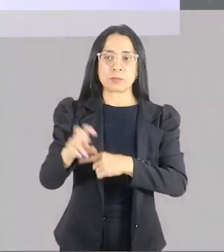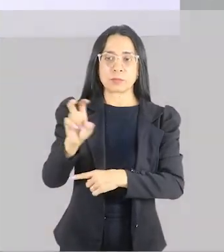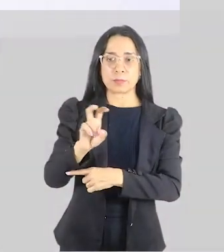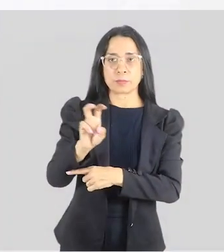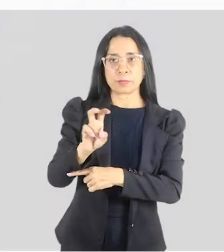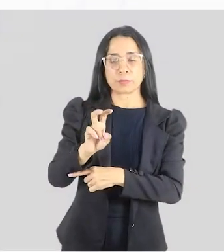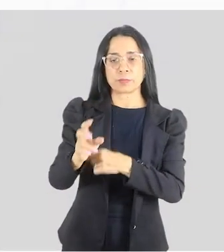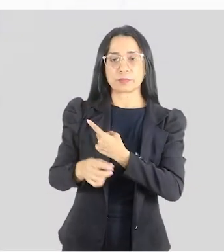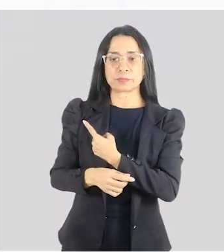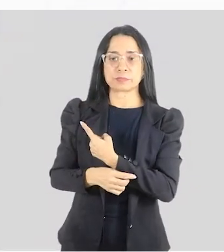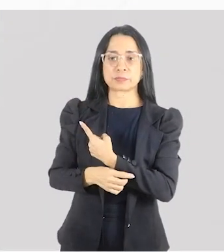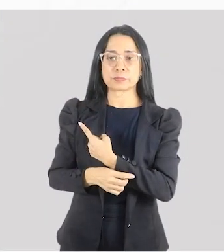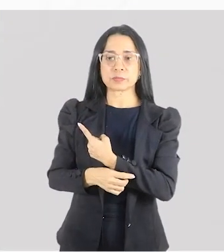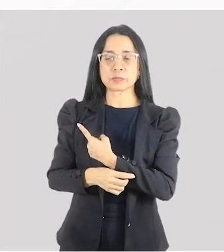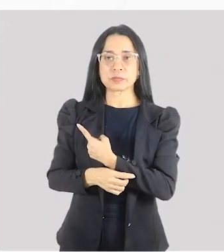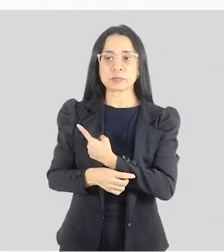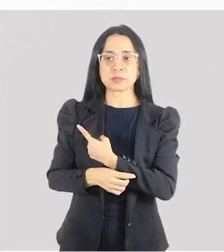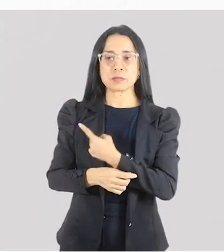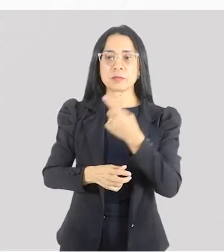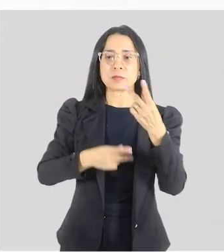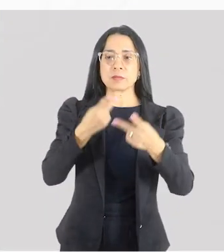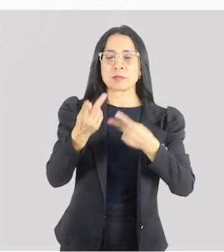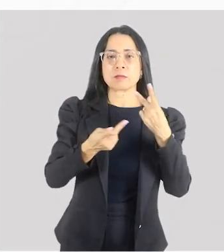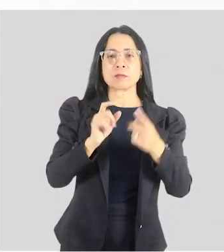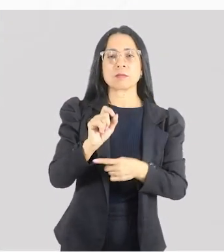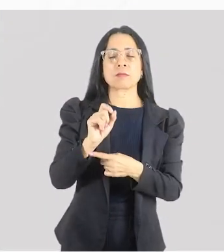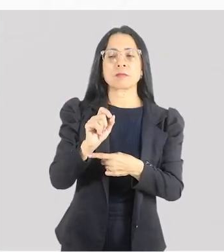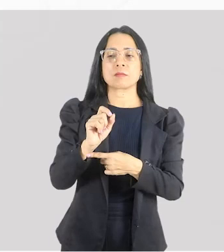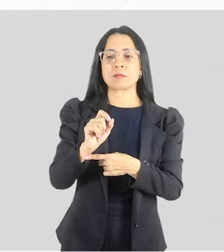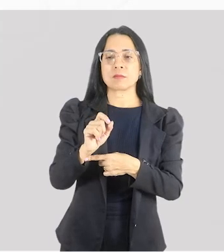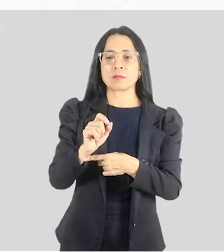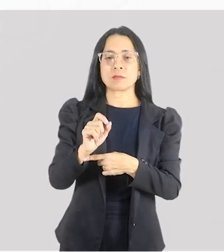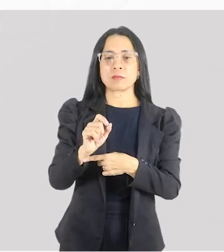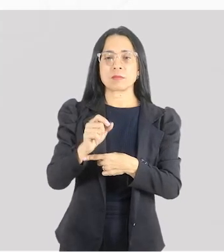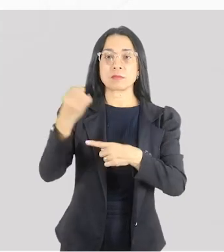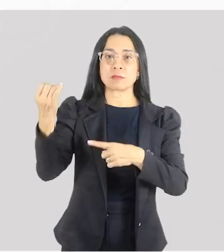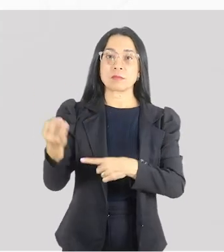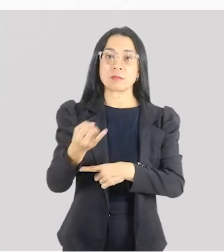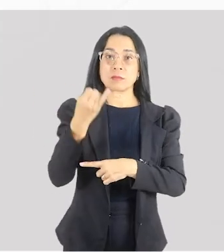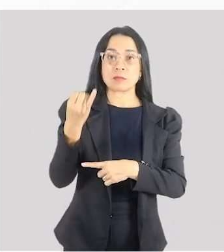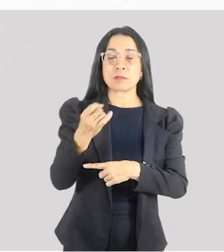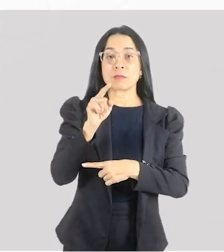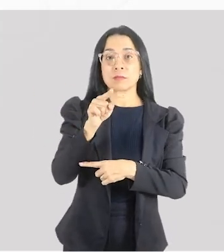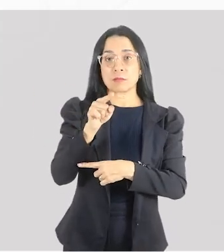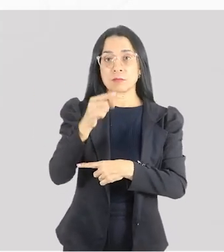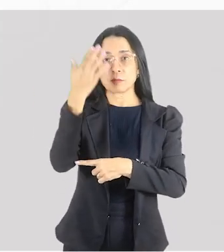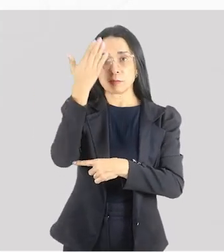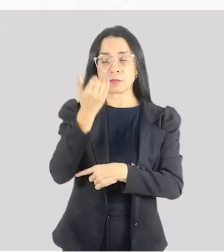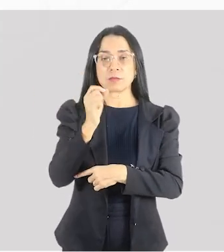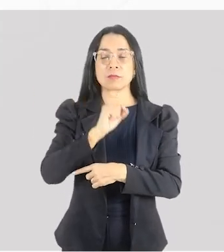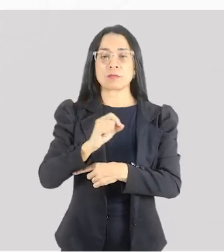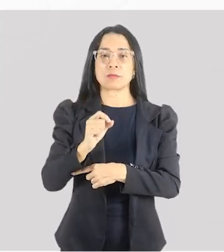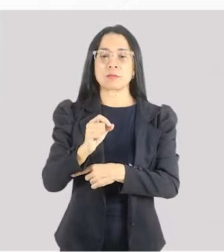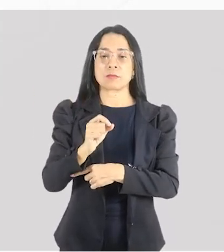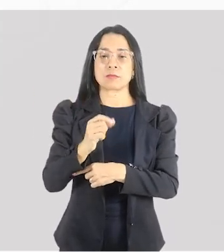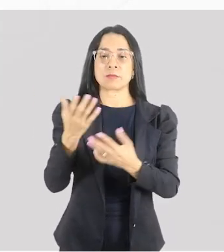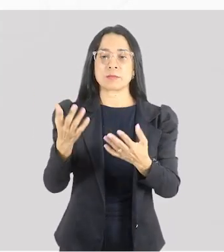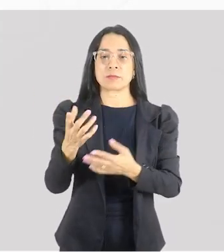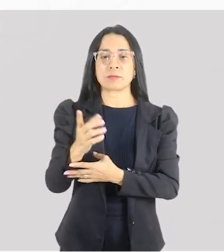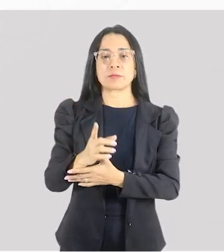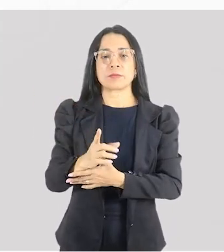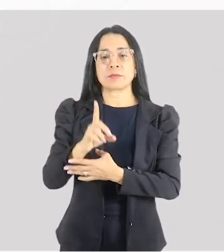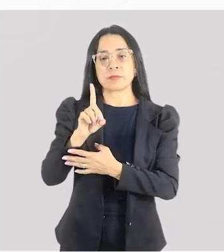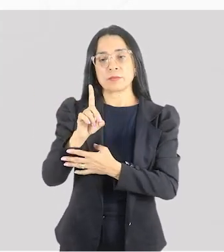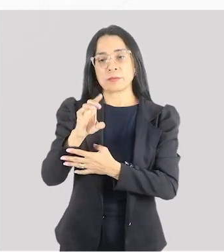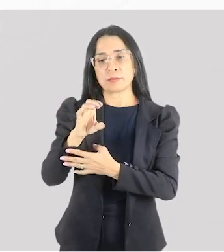Quinta questão. Esta quinta questão, ela fala justamente de uma coisa que é importante que você saiba. Geralmente, Descartes é